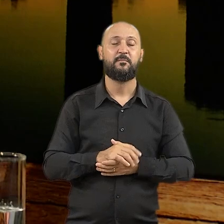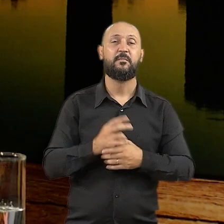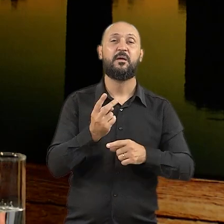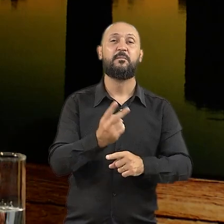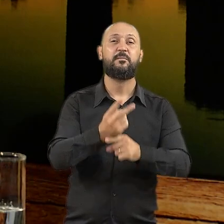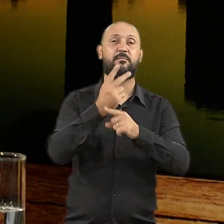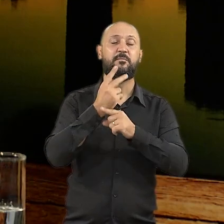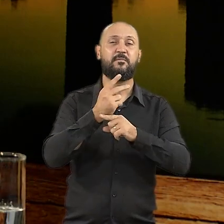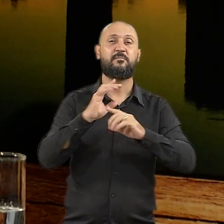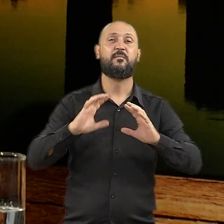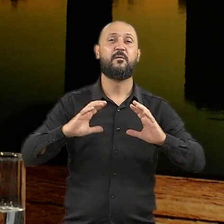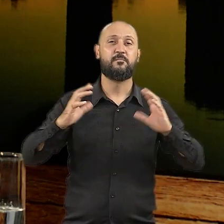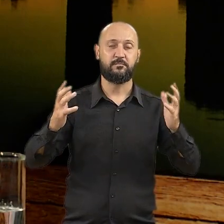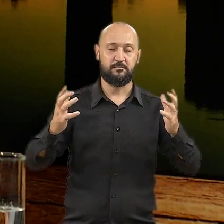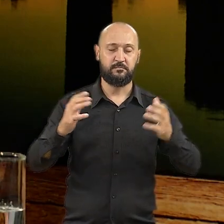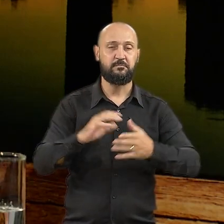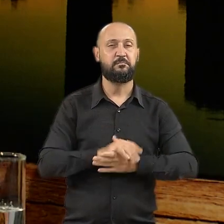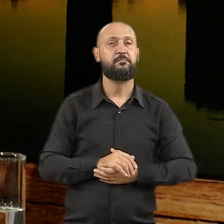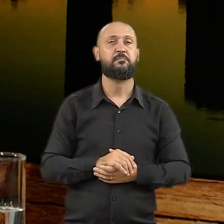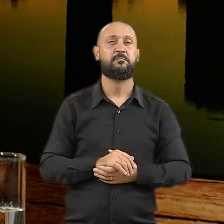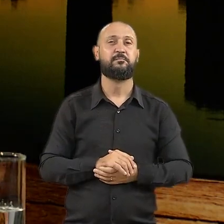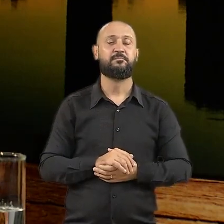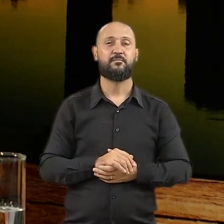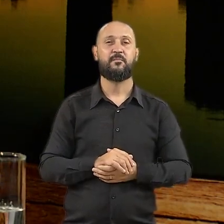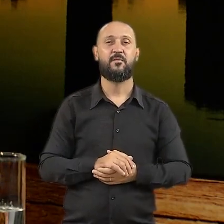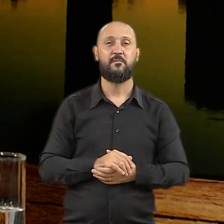Ele me emprestou para fazer a festa de aniversário dele.